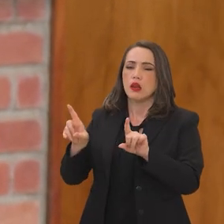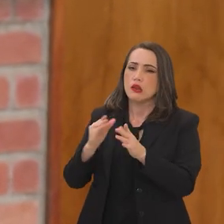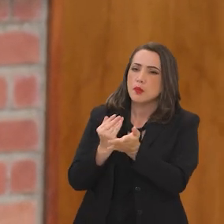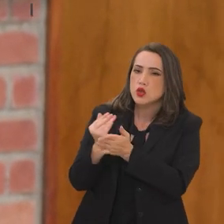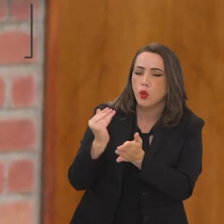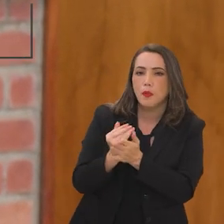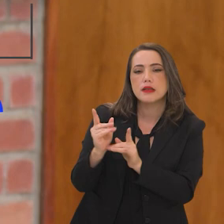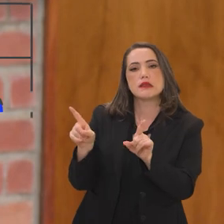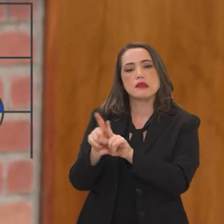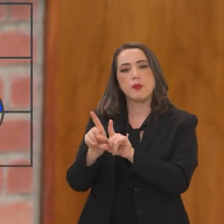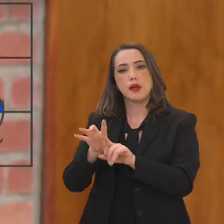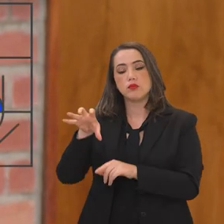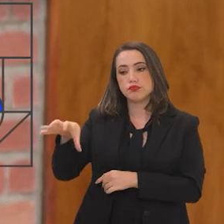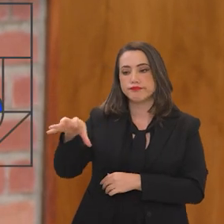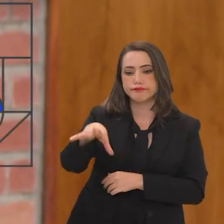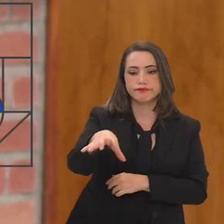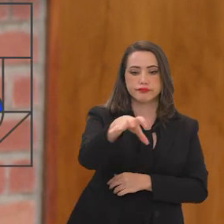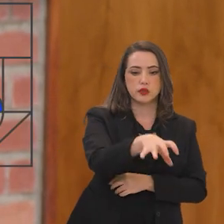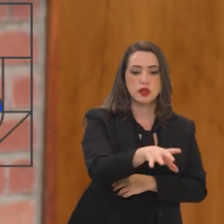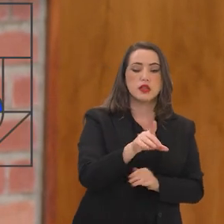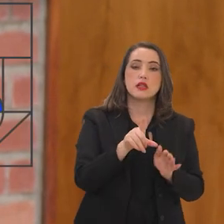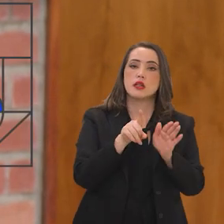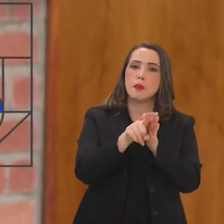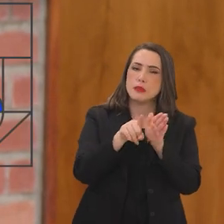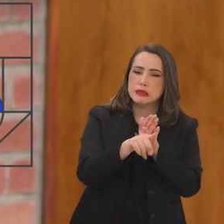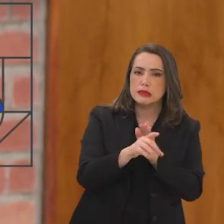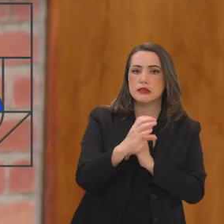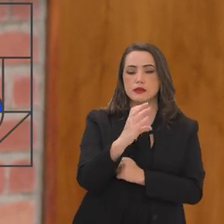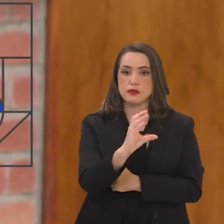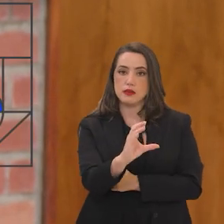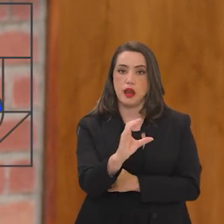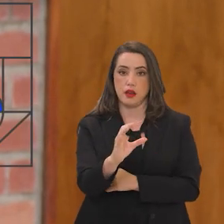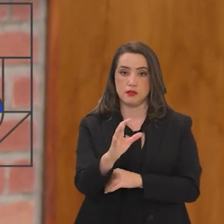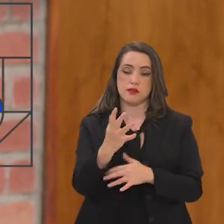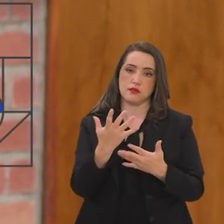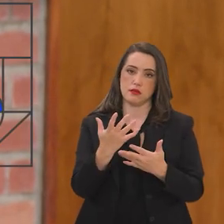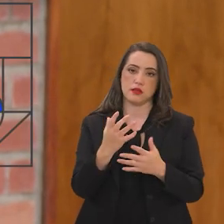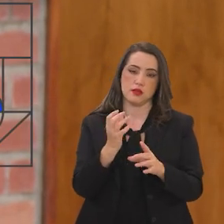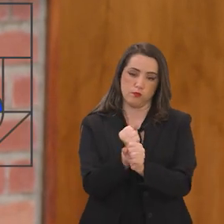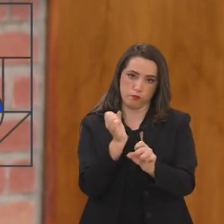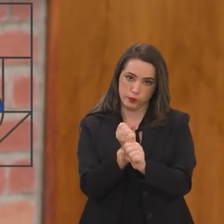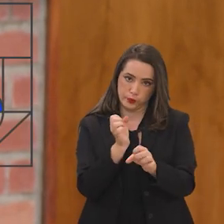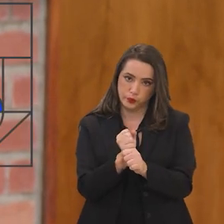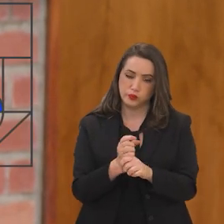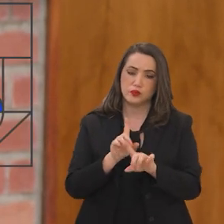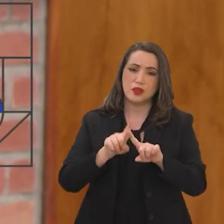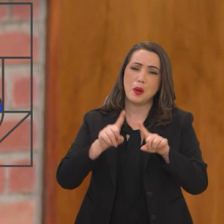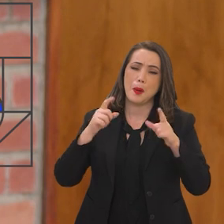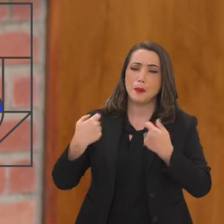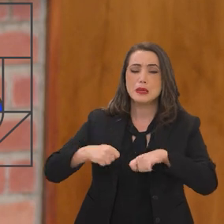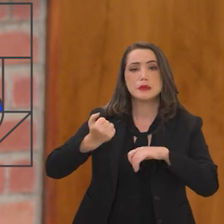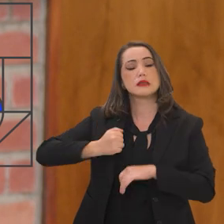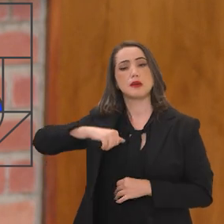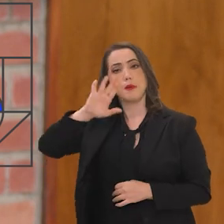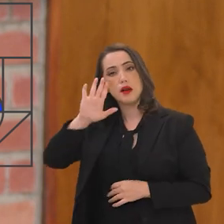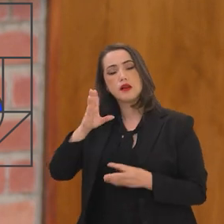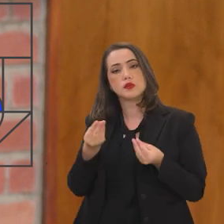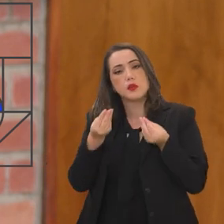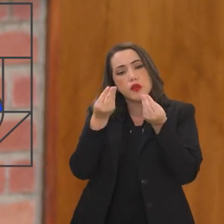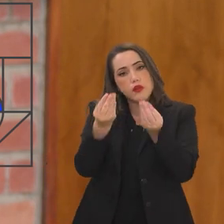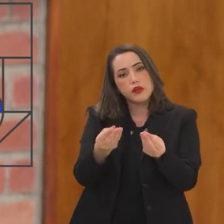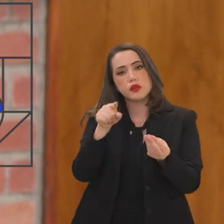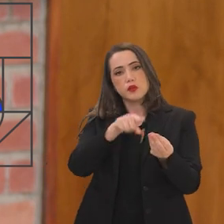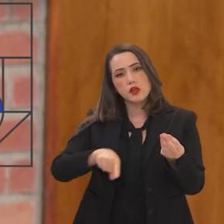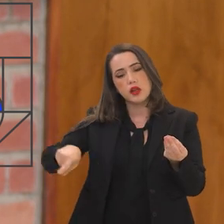começam também a ser a maioria em algumas áreas das chamadas ciências exatas né mas a gente vê que ainda é preciso fazer muito mais para